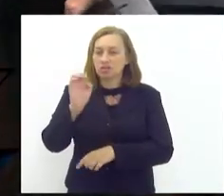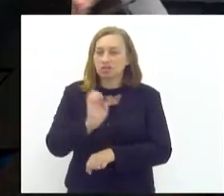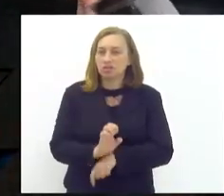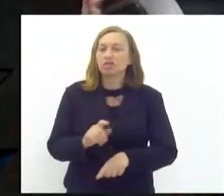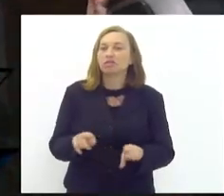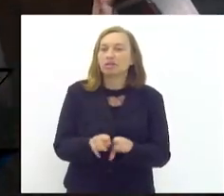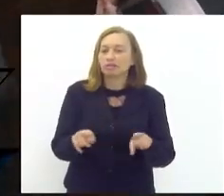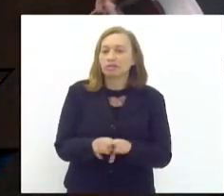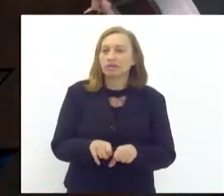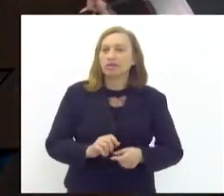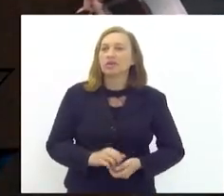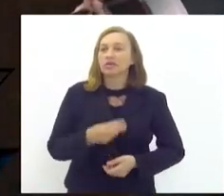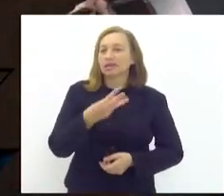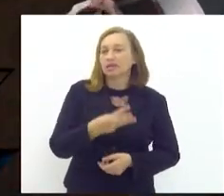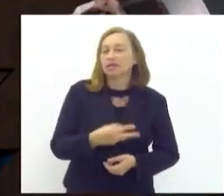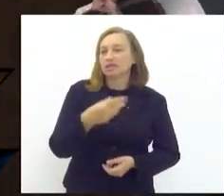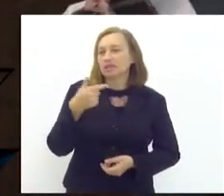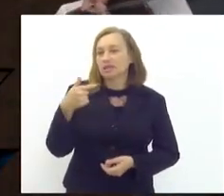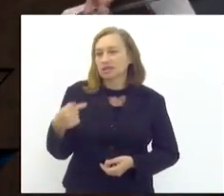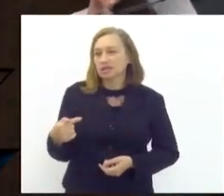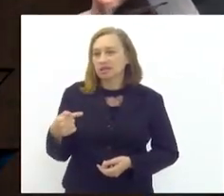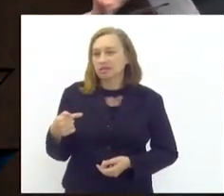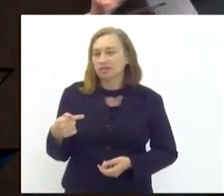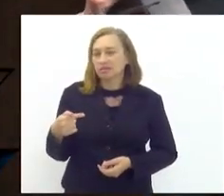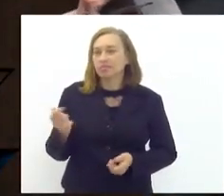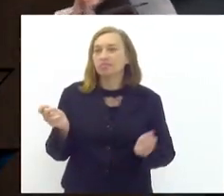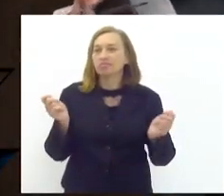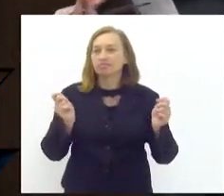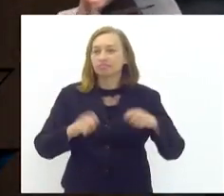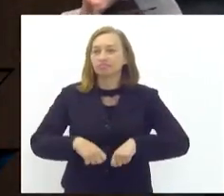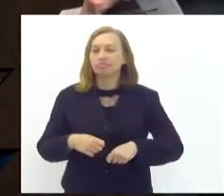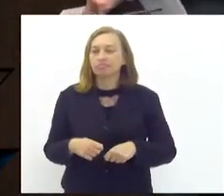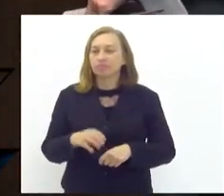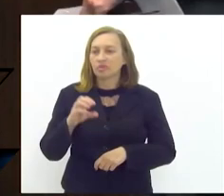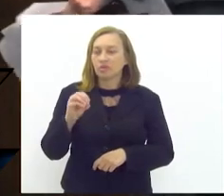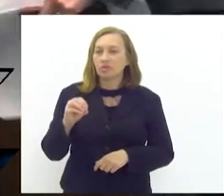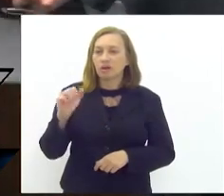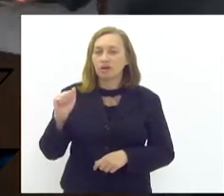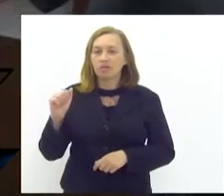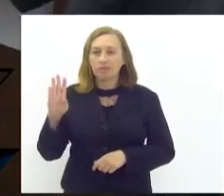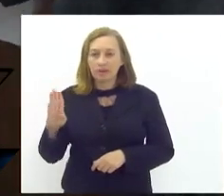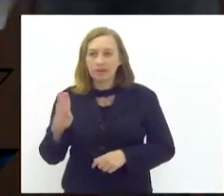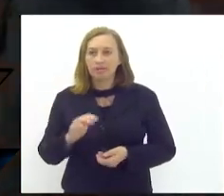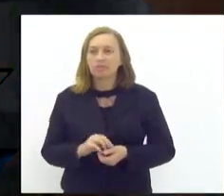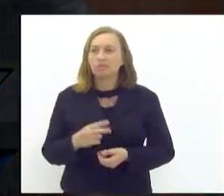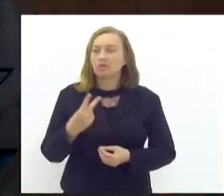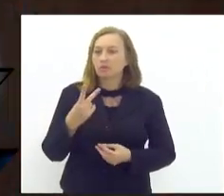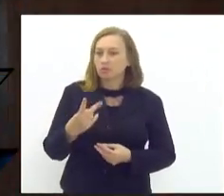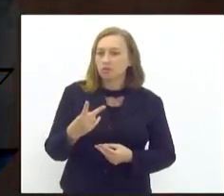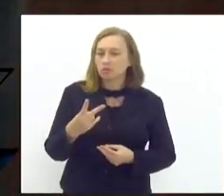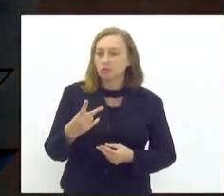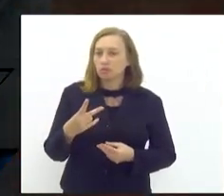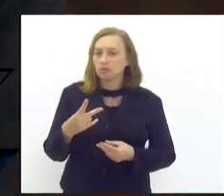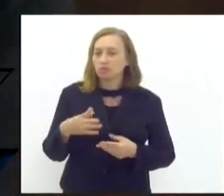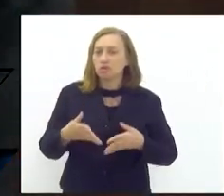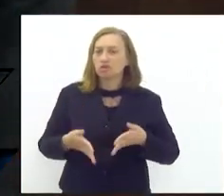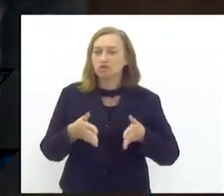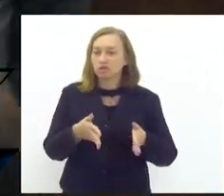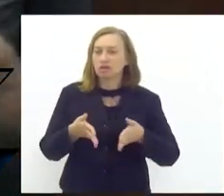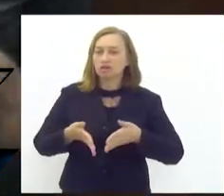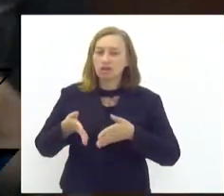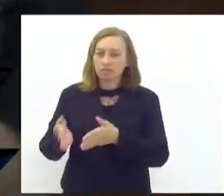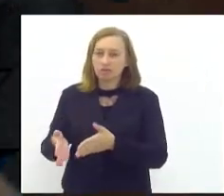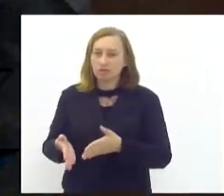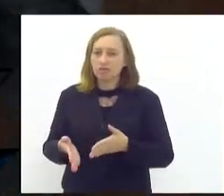destacamos também a 37 trazendo a possibilidade da OAB como duas tentativas aqui de negociação com